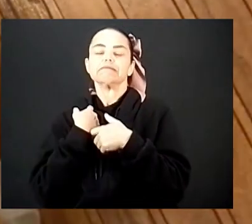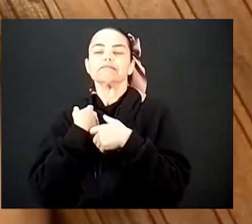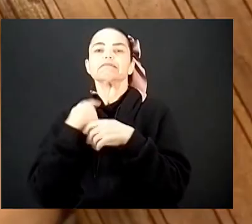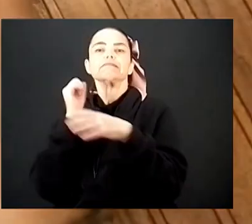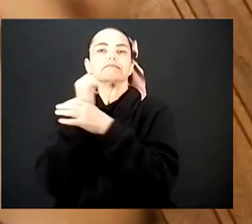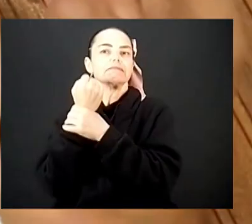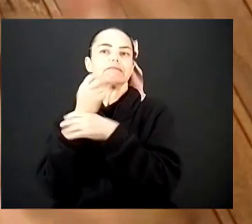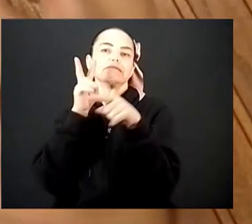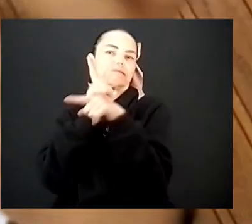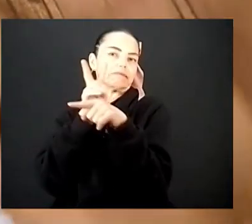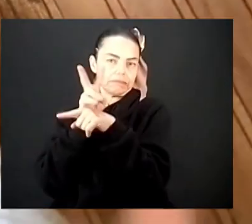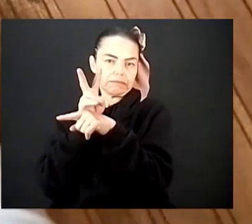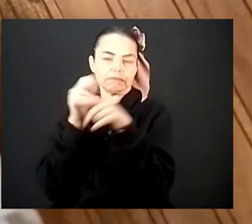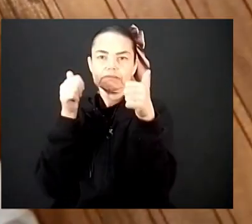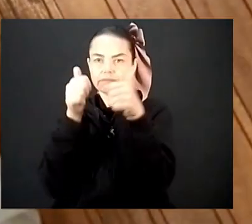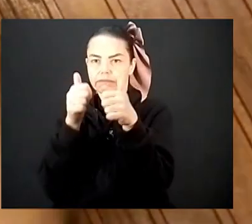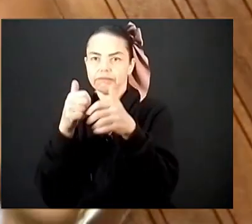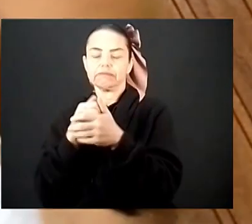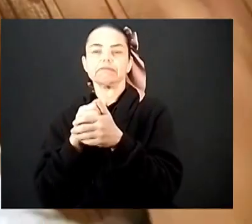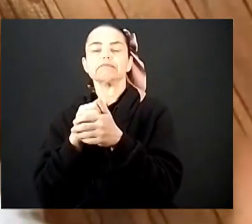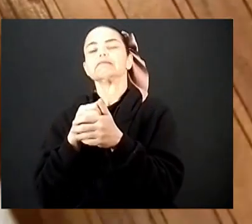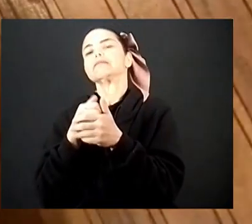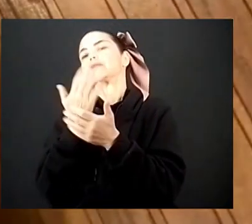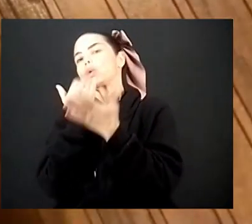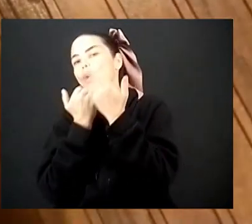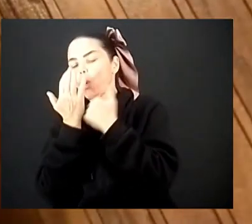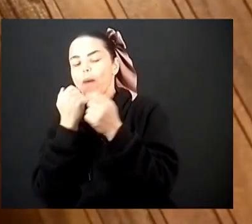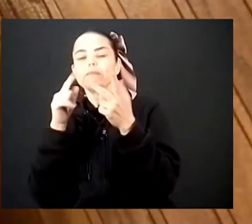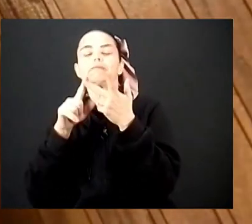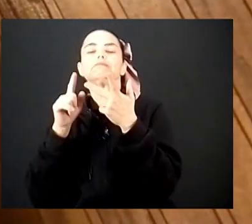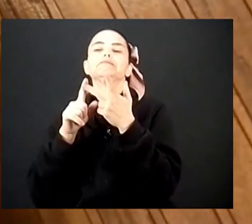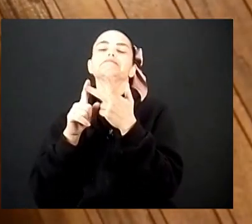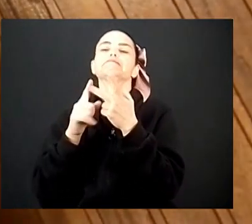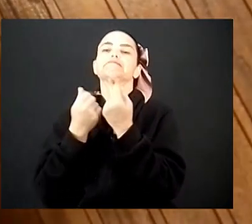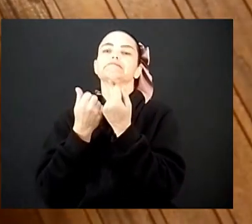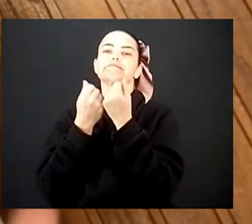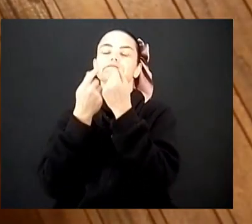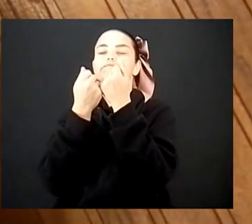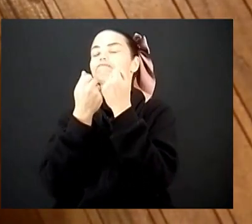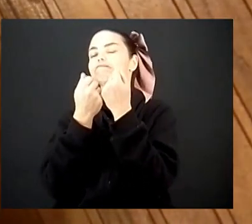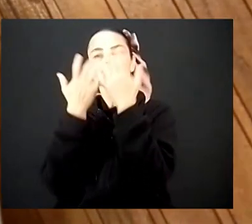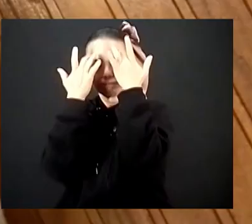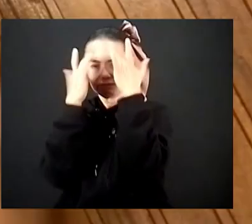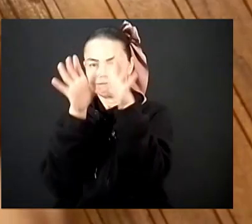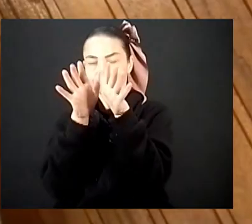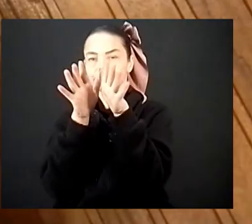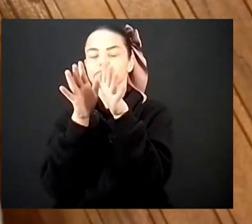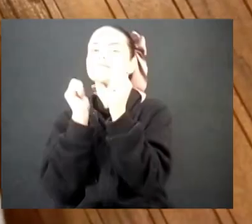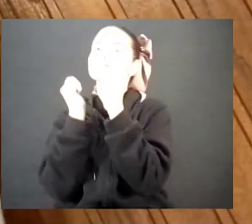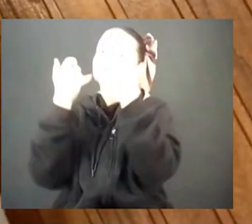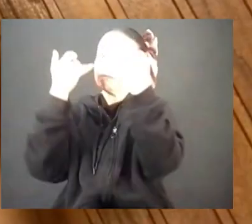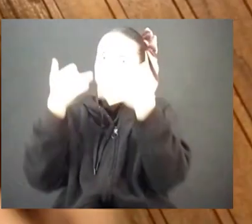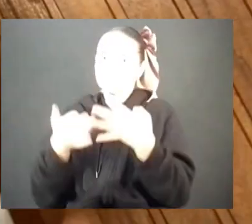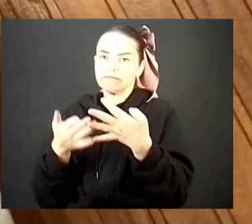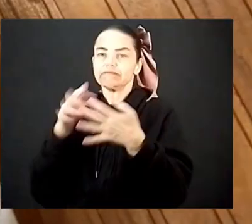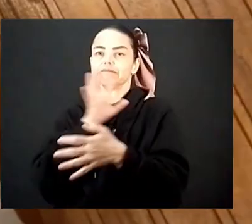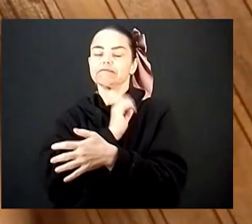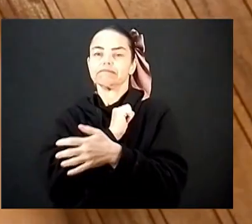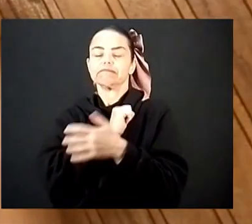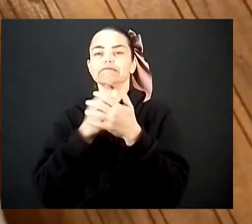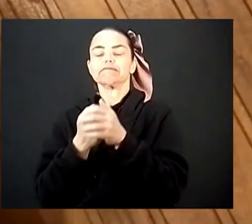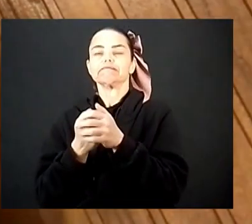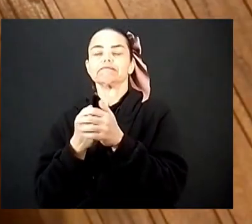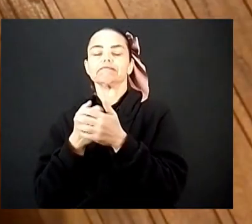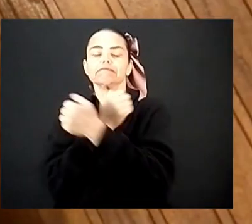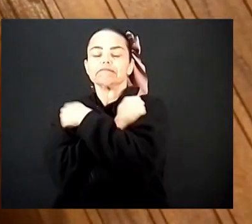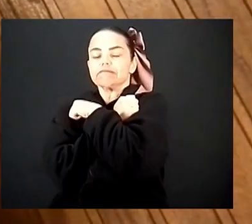proteção, assegurar o alimento, assegurar a parte financeira, mas que não sabem verbalizar esse amor, não sabem abraçar, não